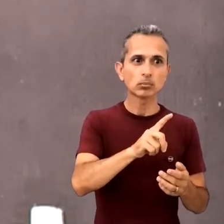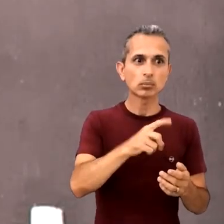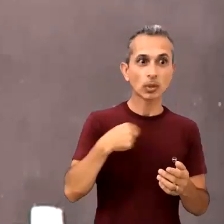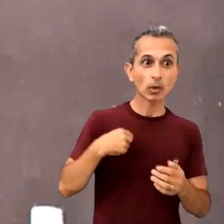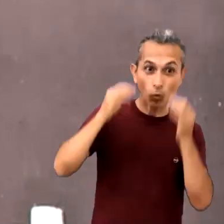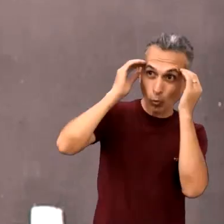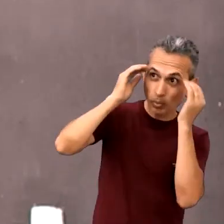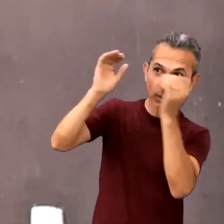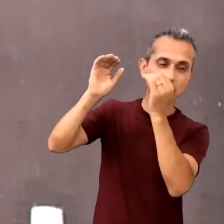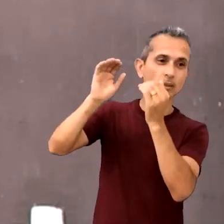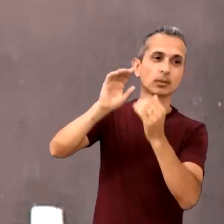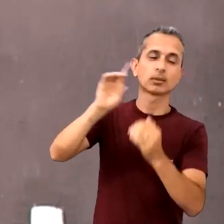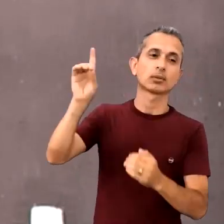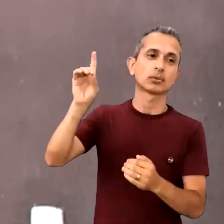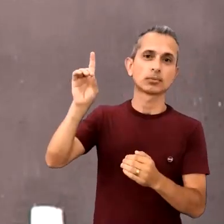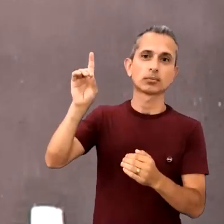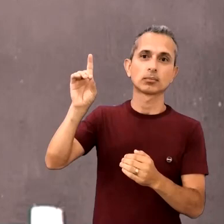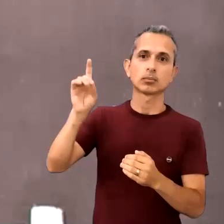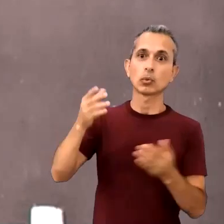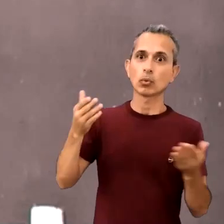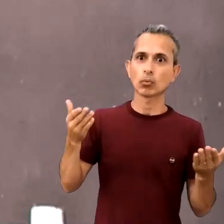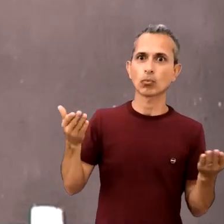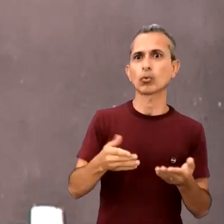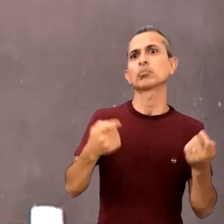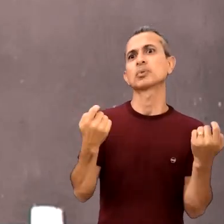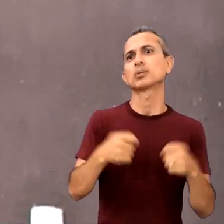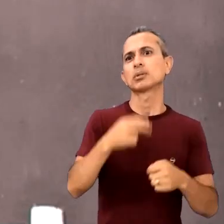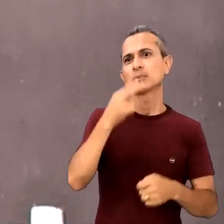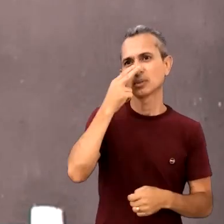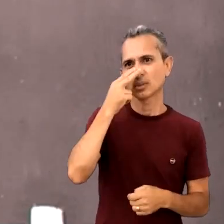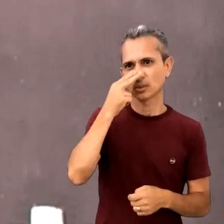É esse tipo de crente que a gente precisa hoje.